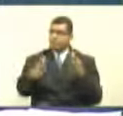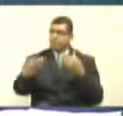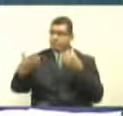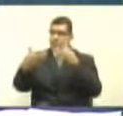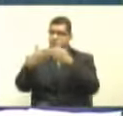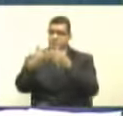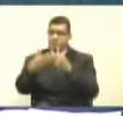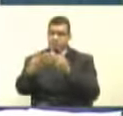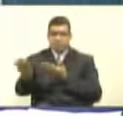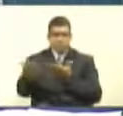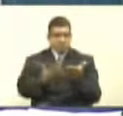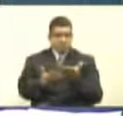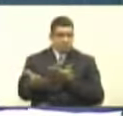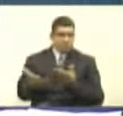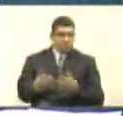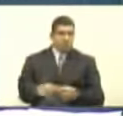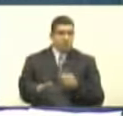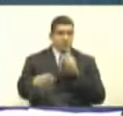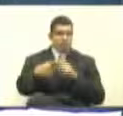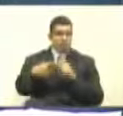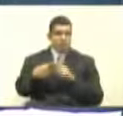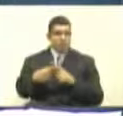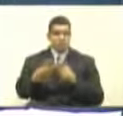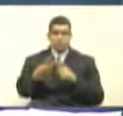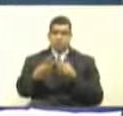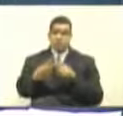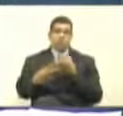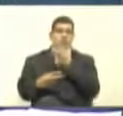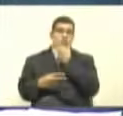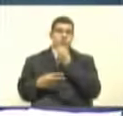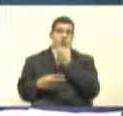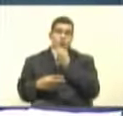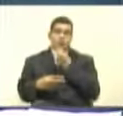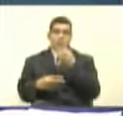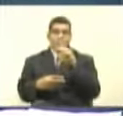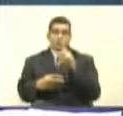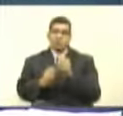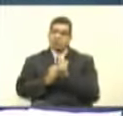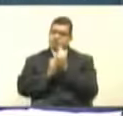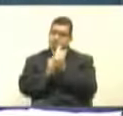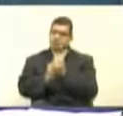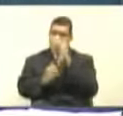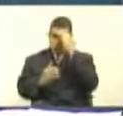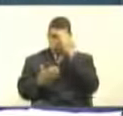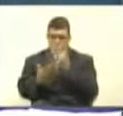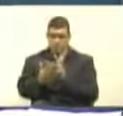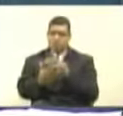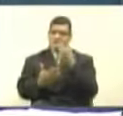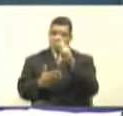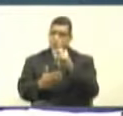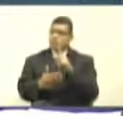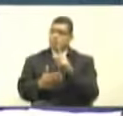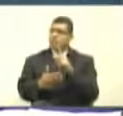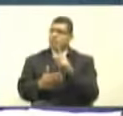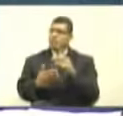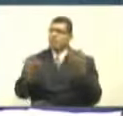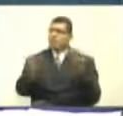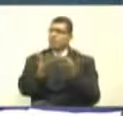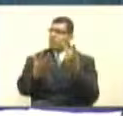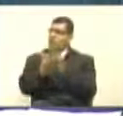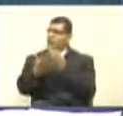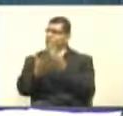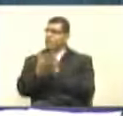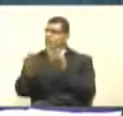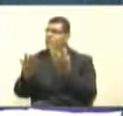próximos assessores, por 2 homens da sua confiança, nomeado por eles, e agora errou o